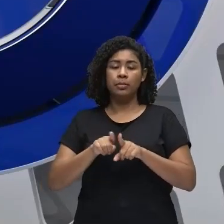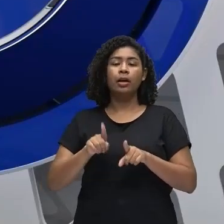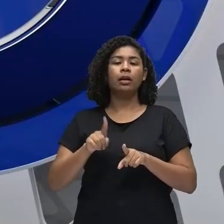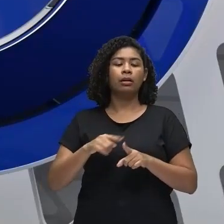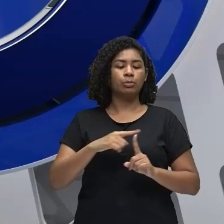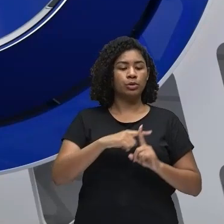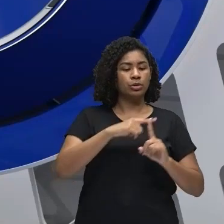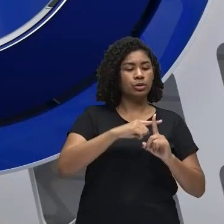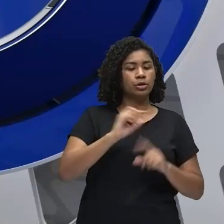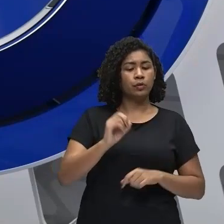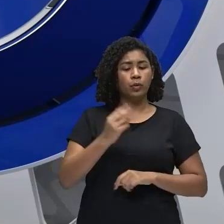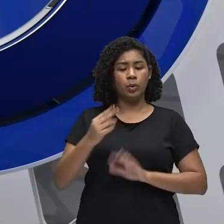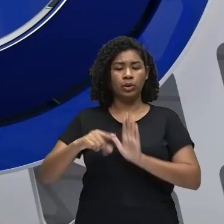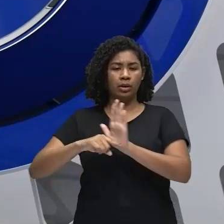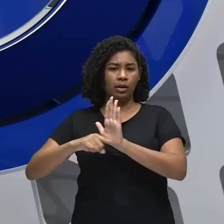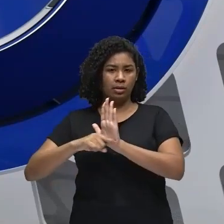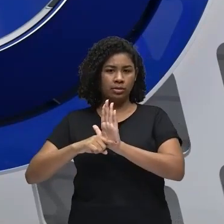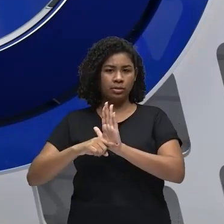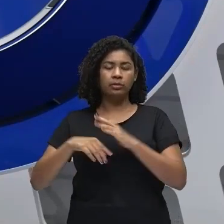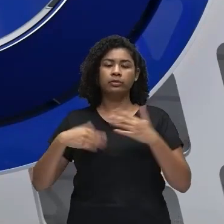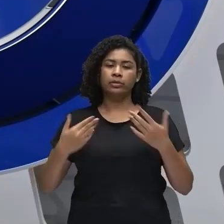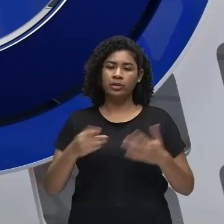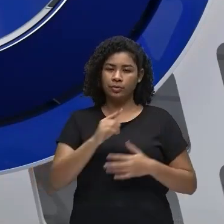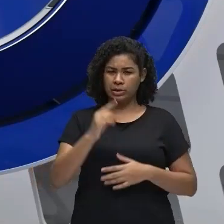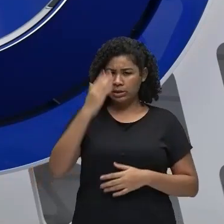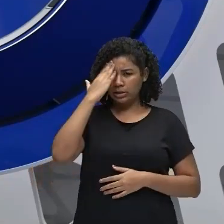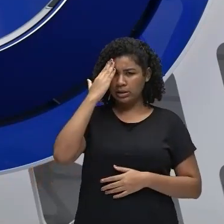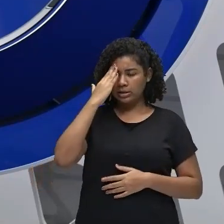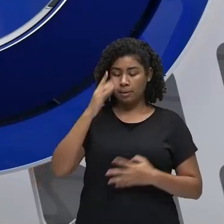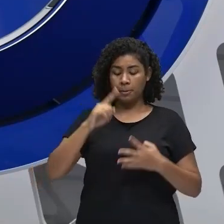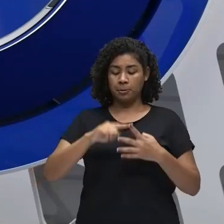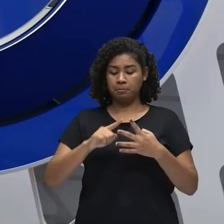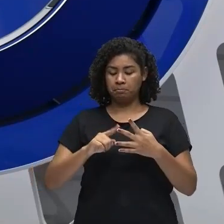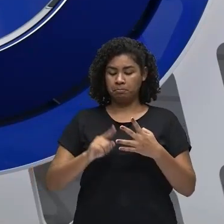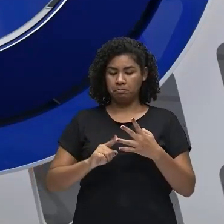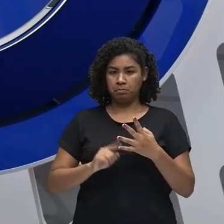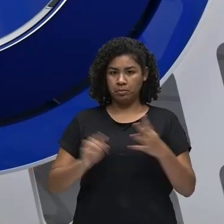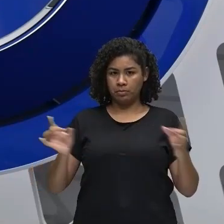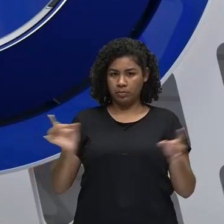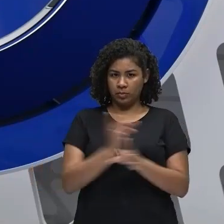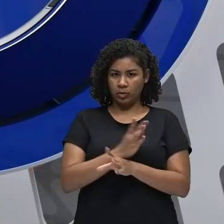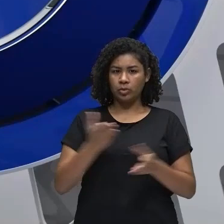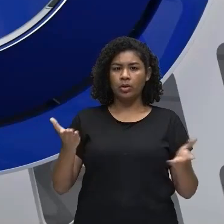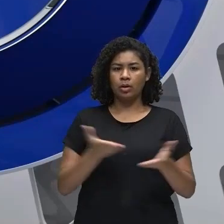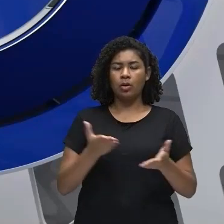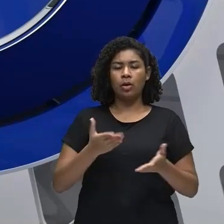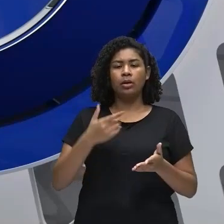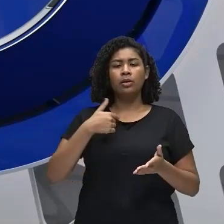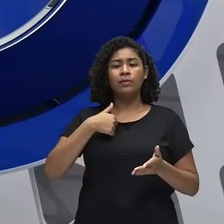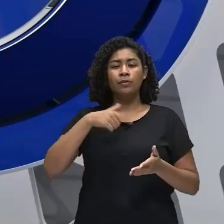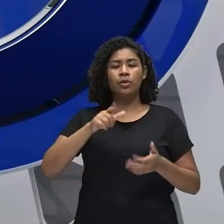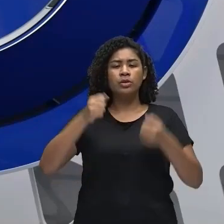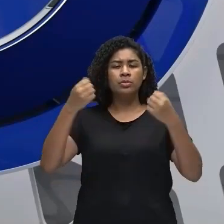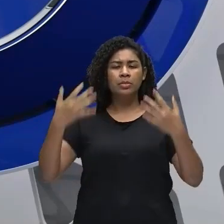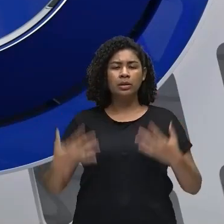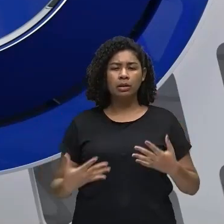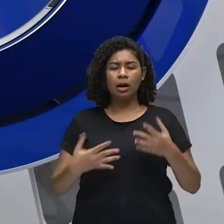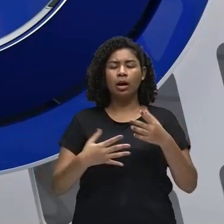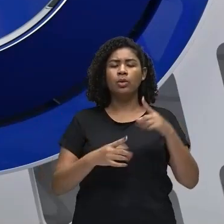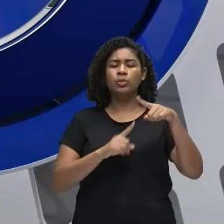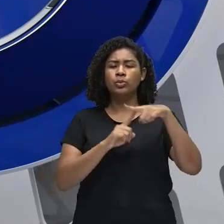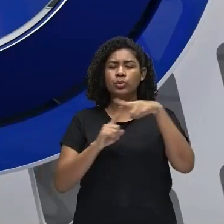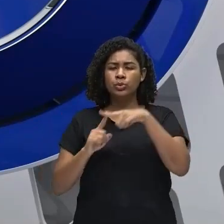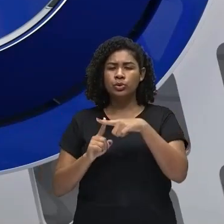e desarmônica, agora nós vamos saber os tipos de cada um desses, os subtipos dessas